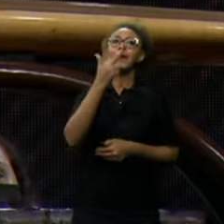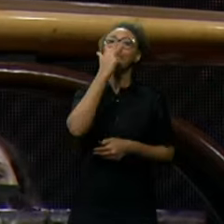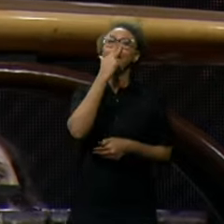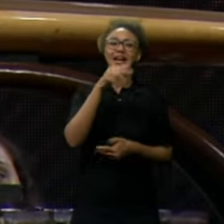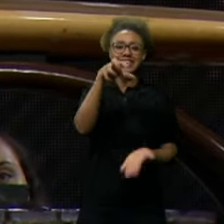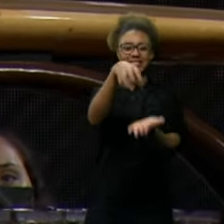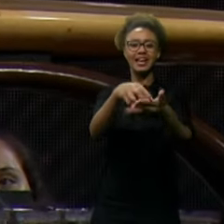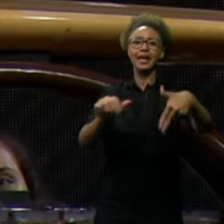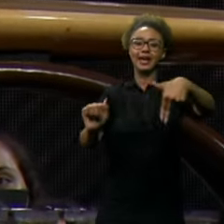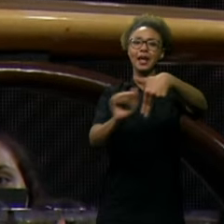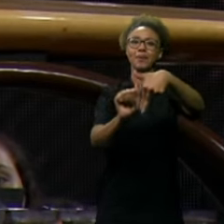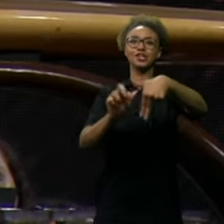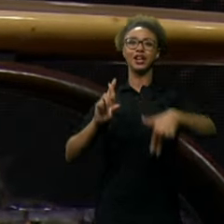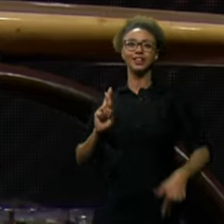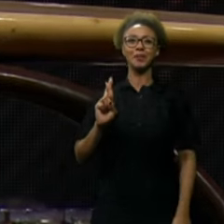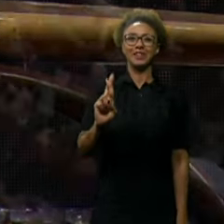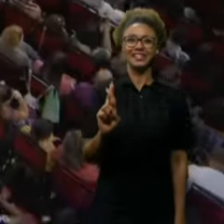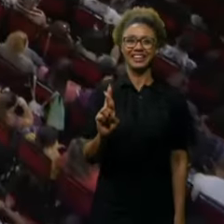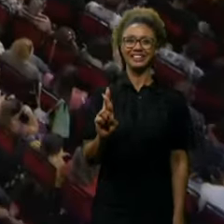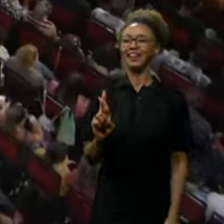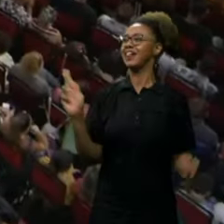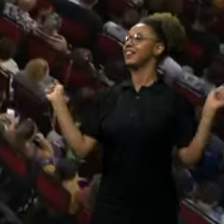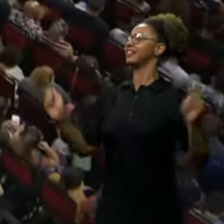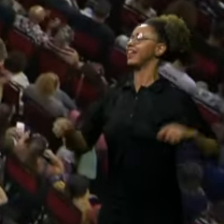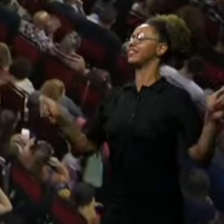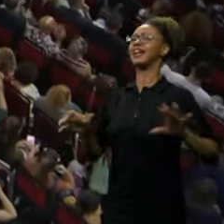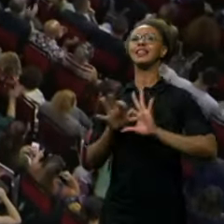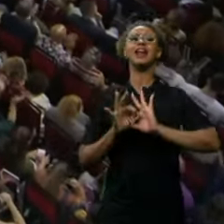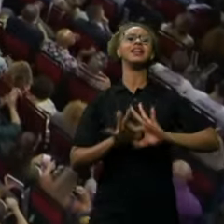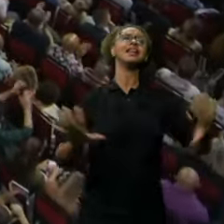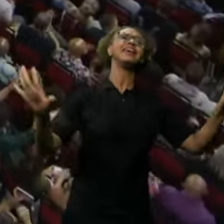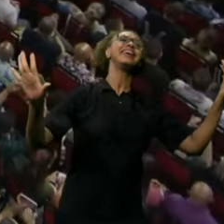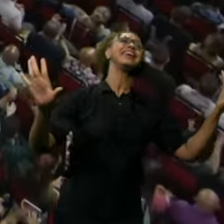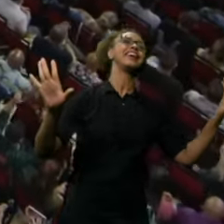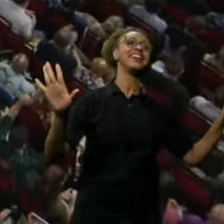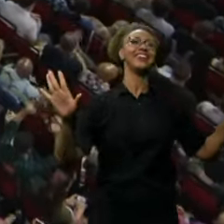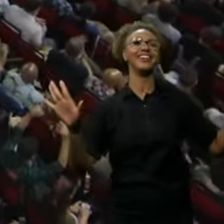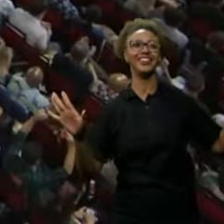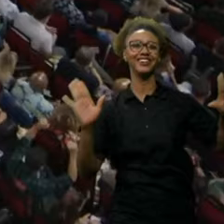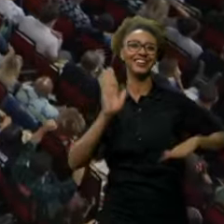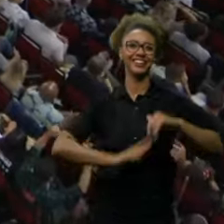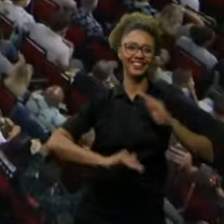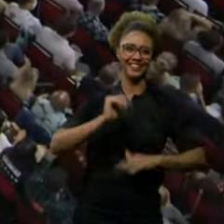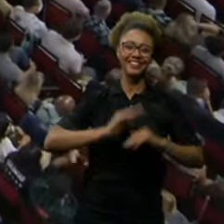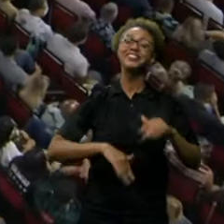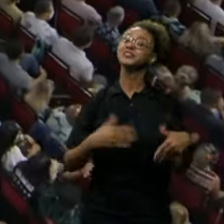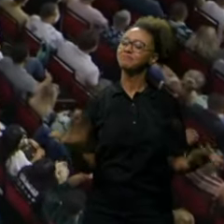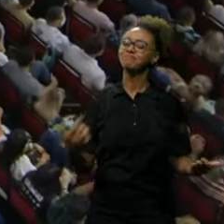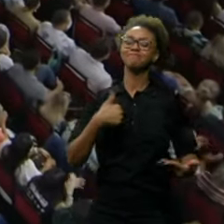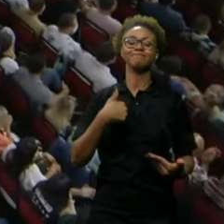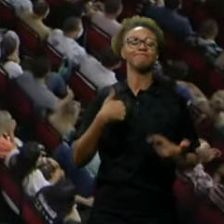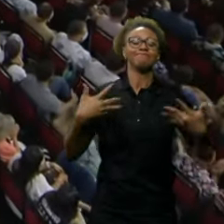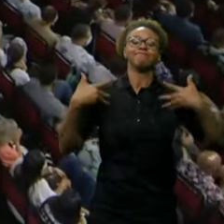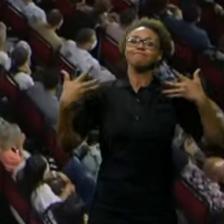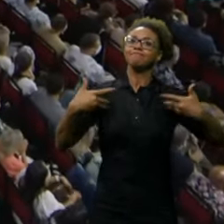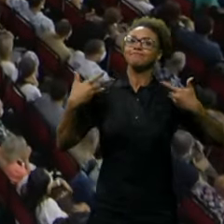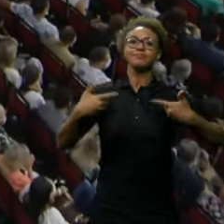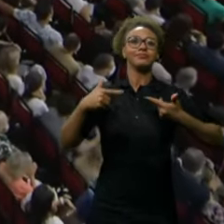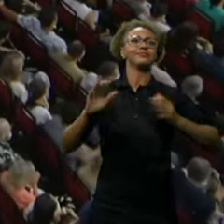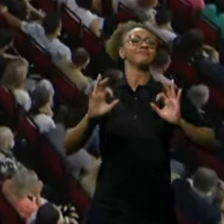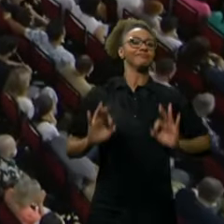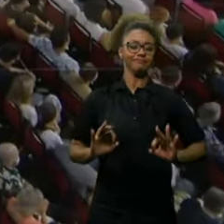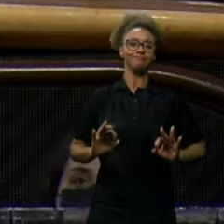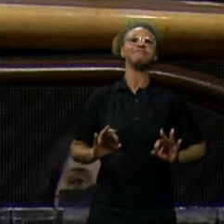Embaixada Sabe aquele lugar onde você pode transitar com liberdade e é uma alegria é uma